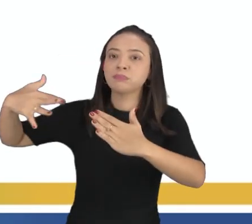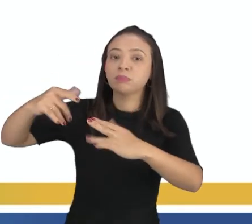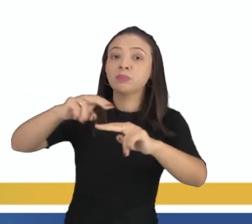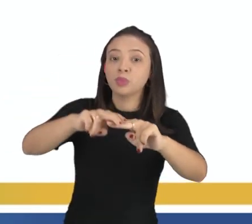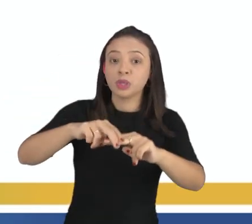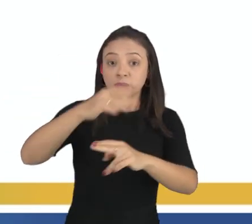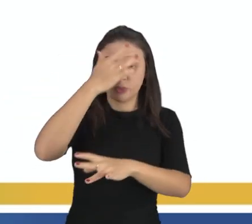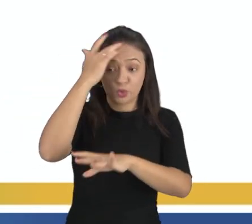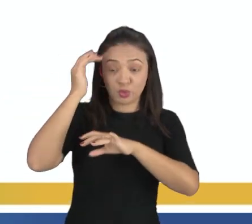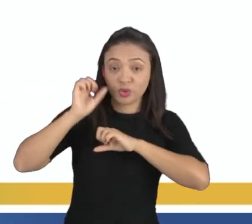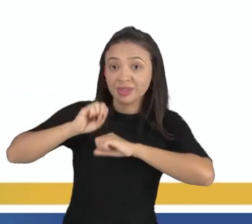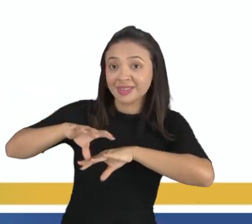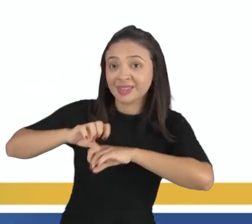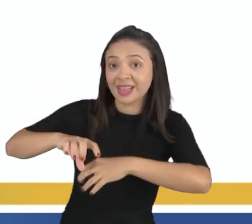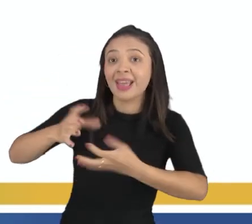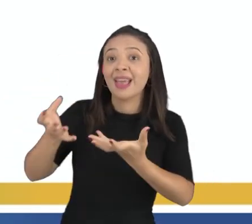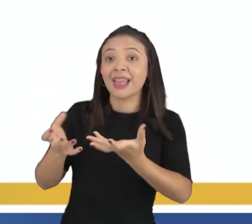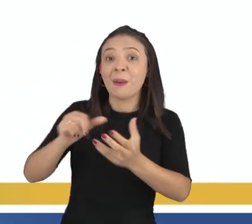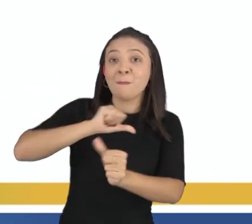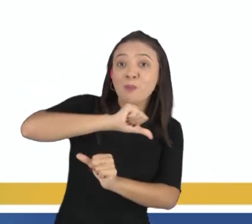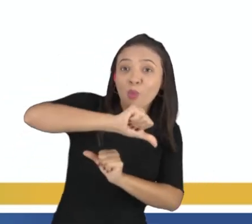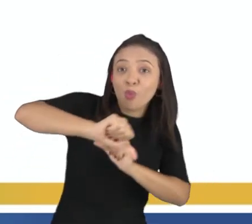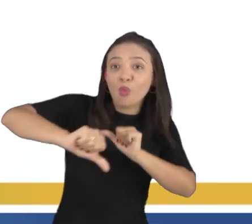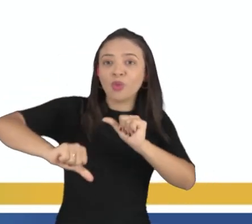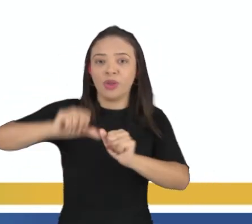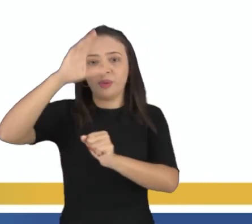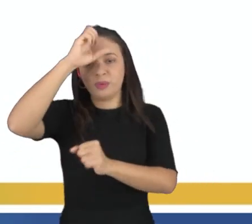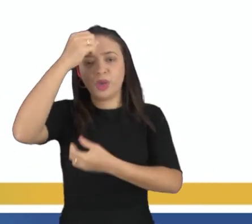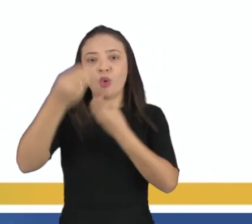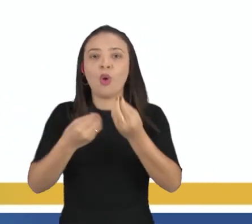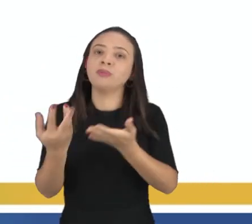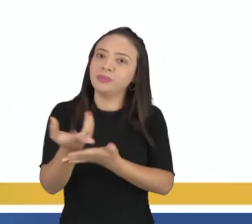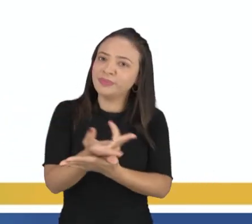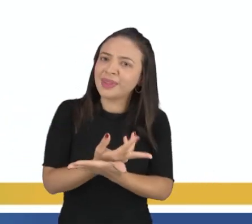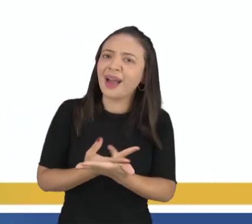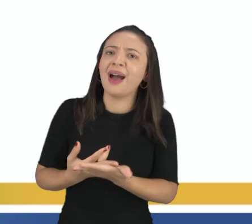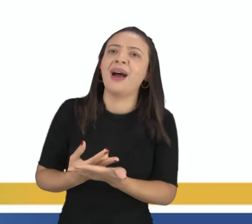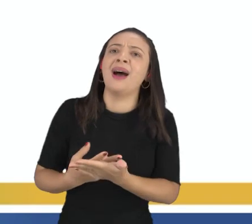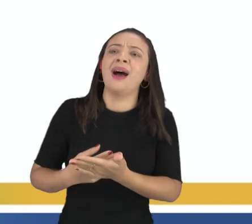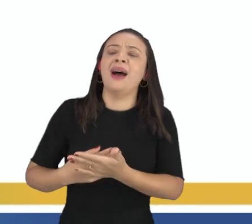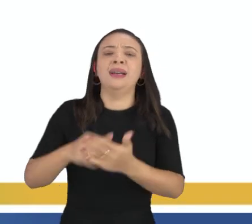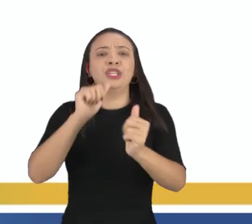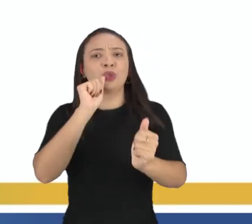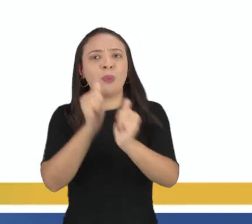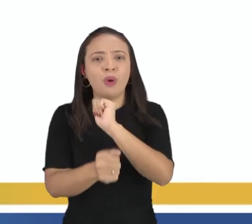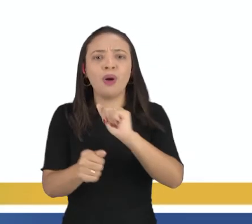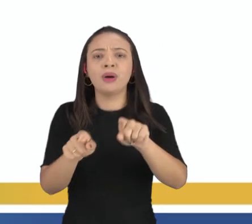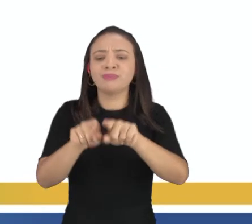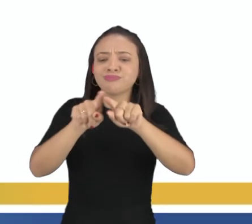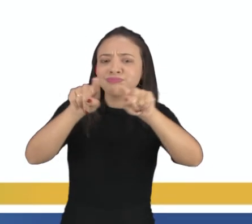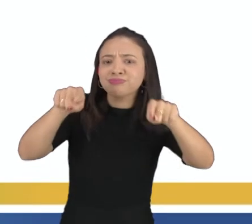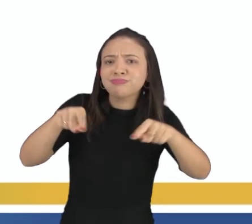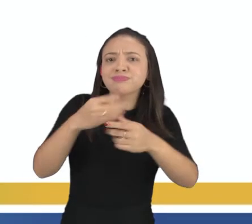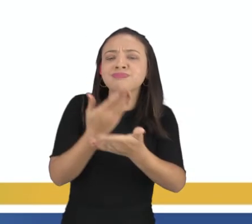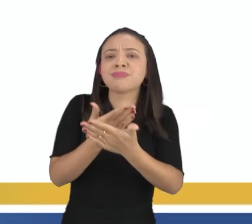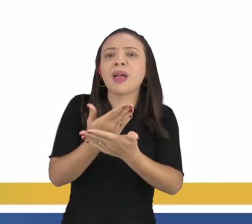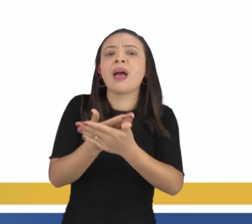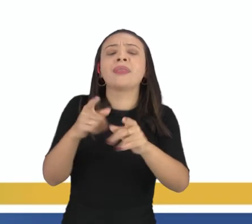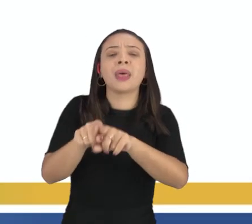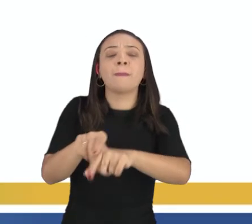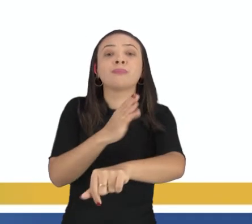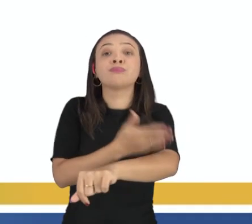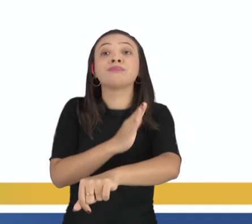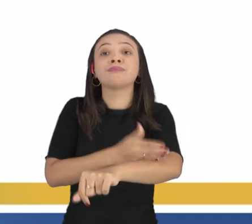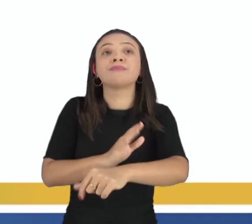aos educadores inverter esse aprendizado por meio de artes, esportes, salas de aulas ou treinamento profissional.